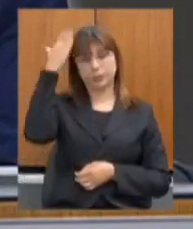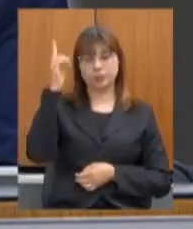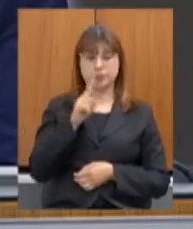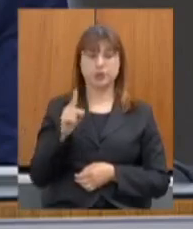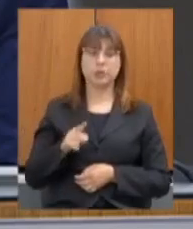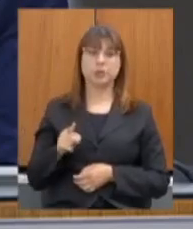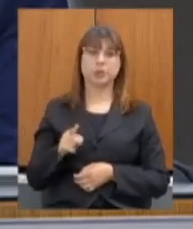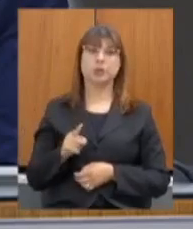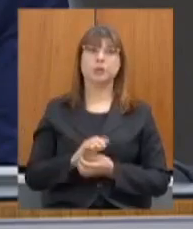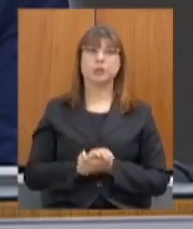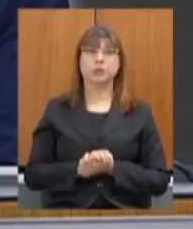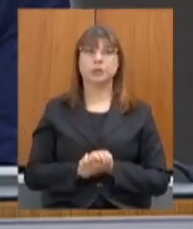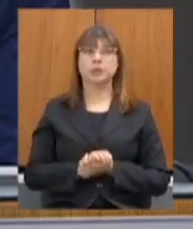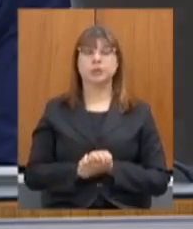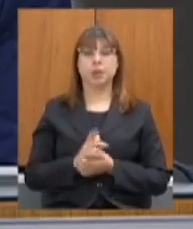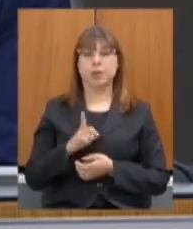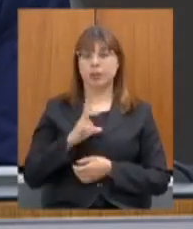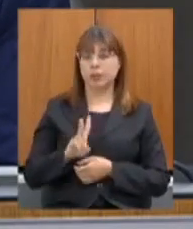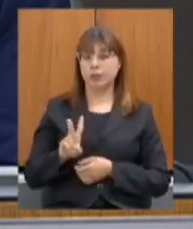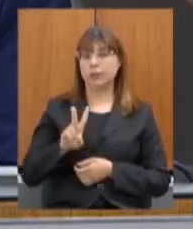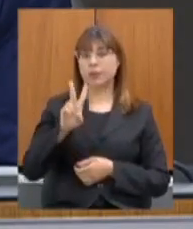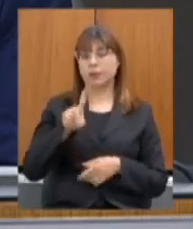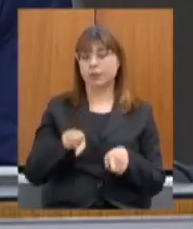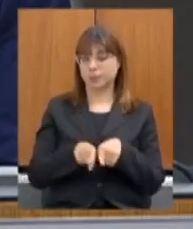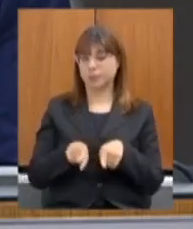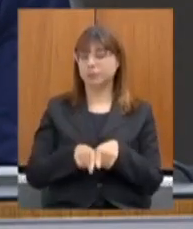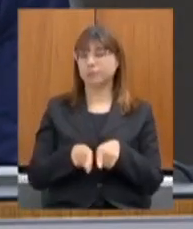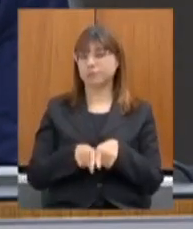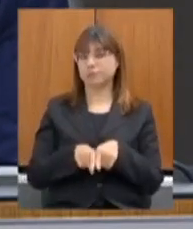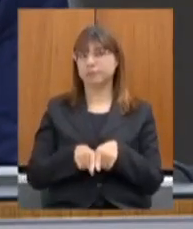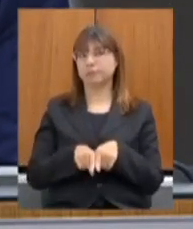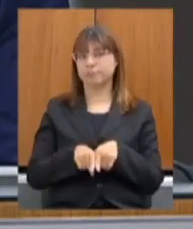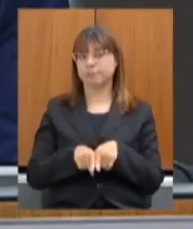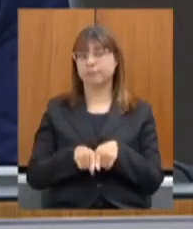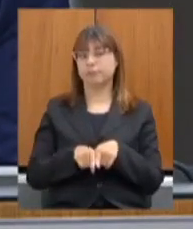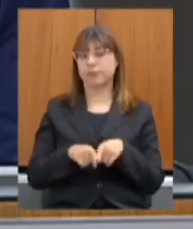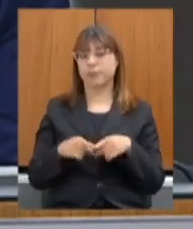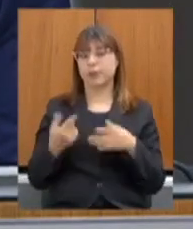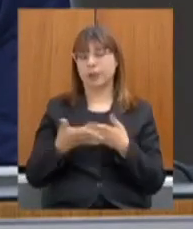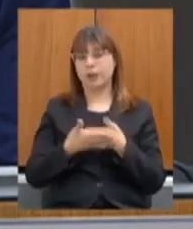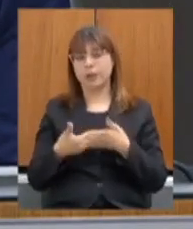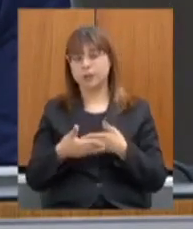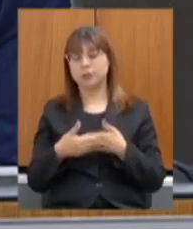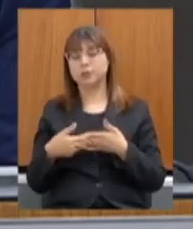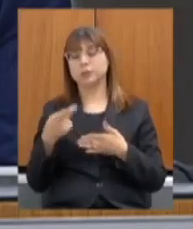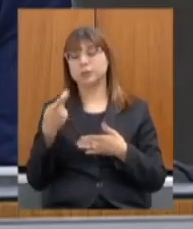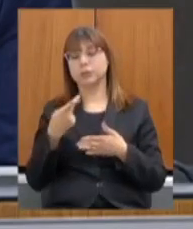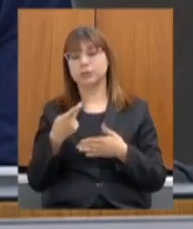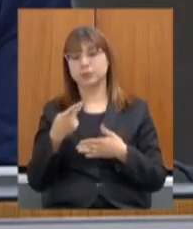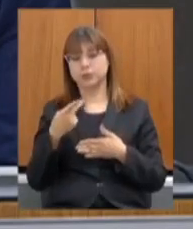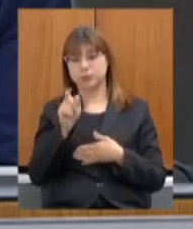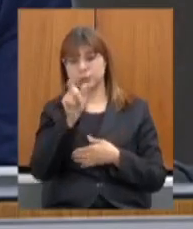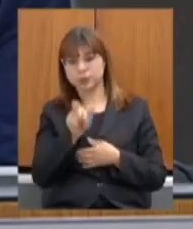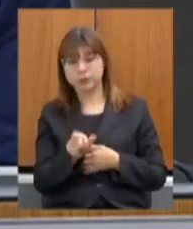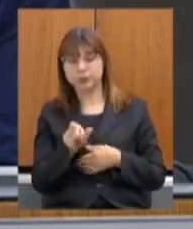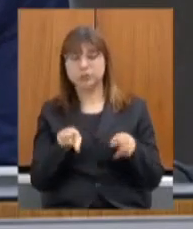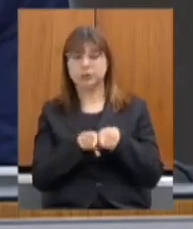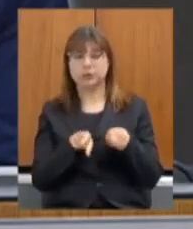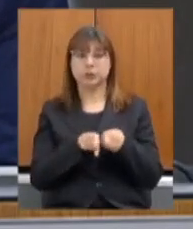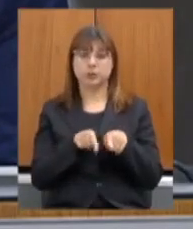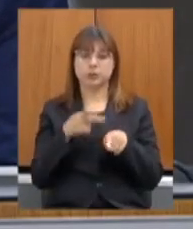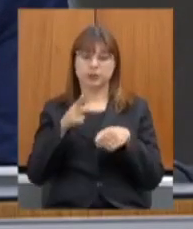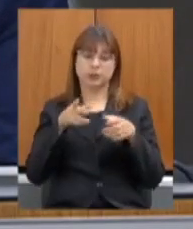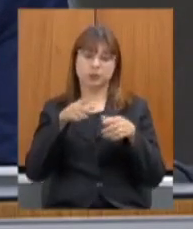muito valor e muito carinho ao senhor e todo o seu gabinete, que trabalha incansavelmente por Minas Gerais.